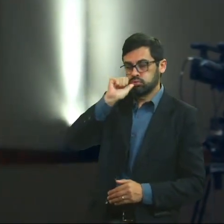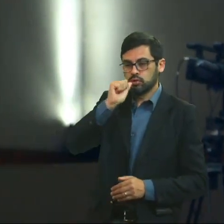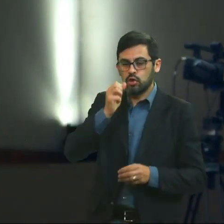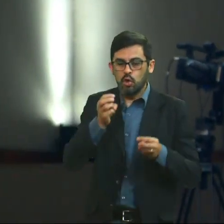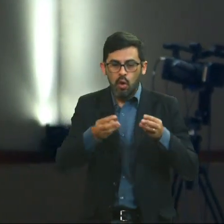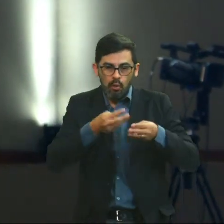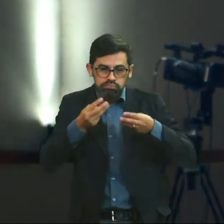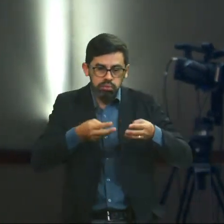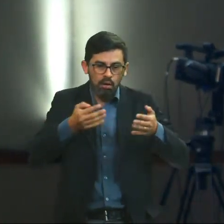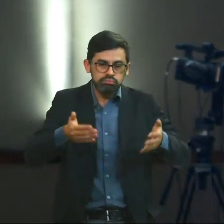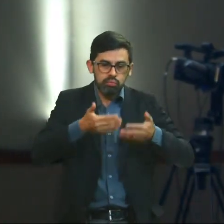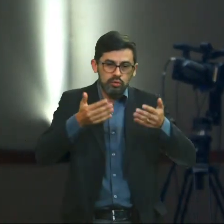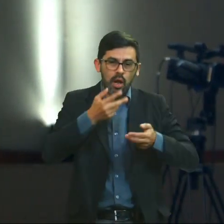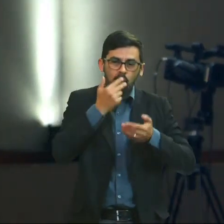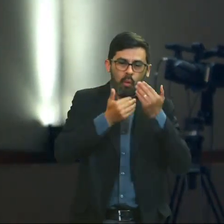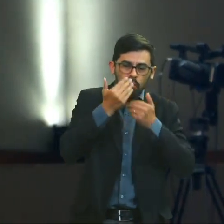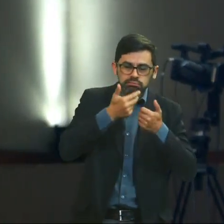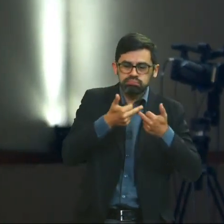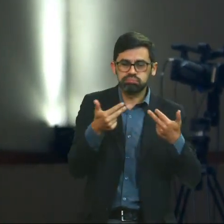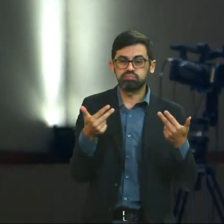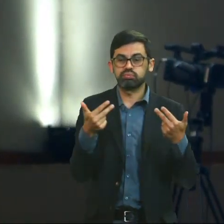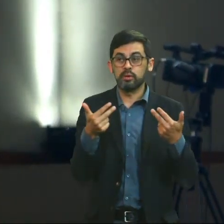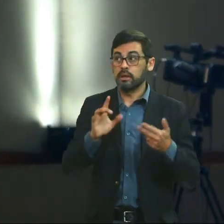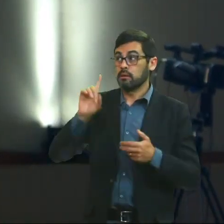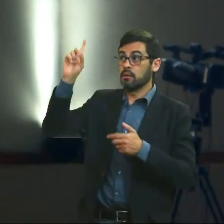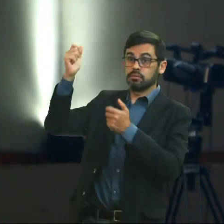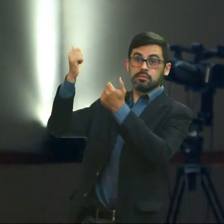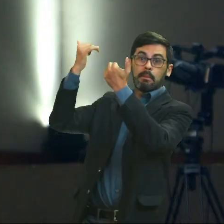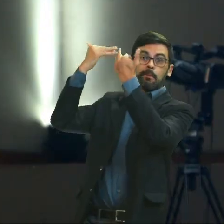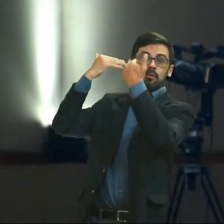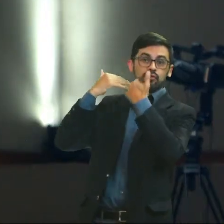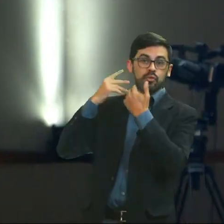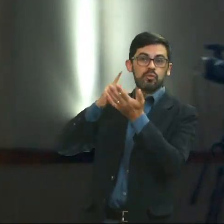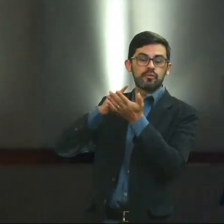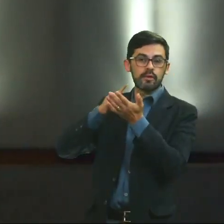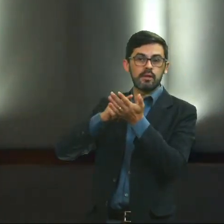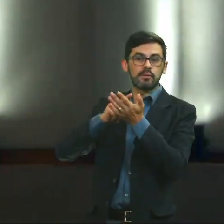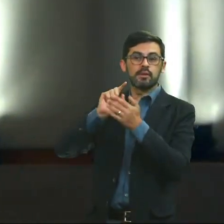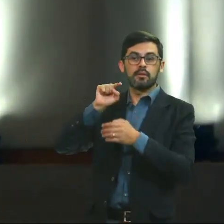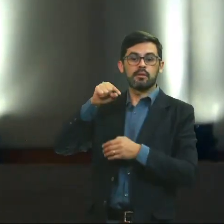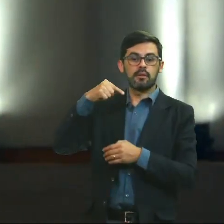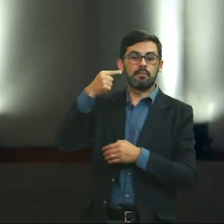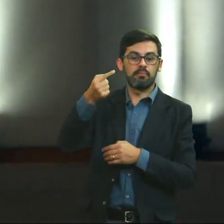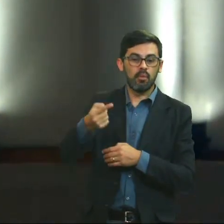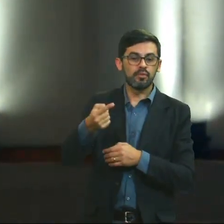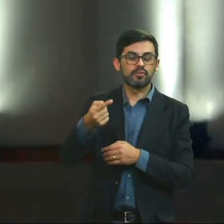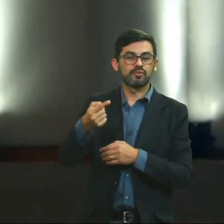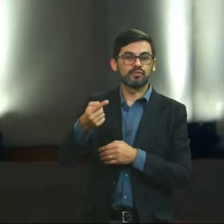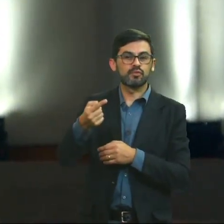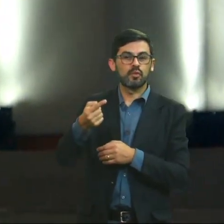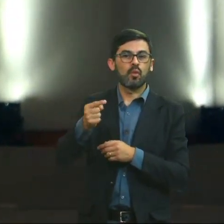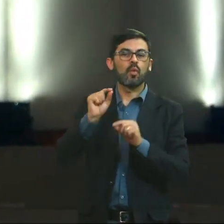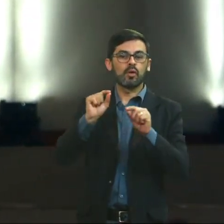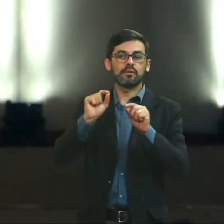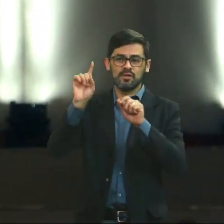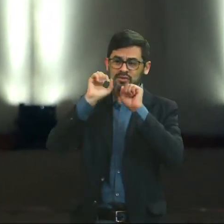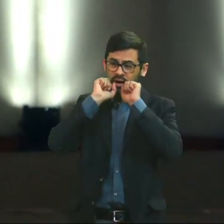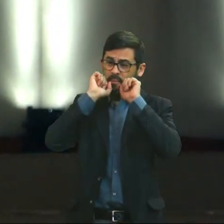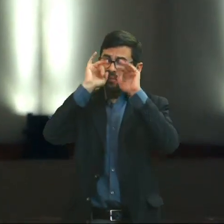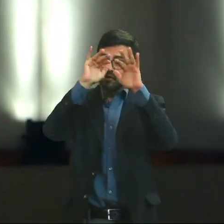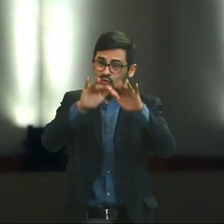verdura. E o que acontece? Deus os abençoa. Logo que em seguida, Deus não apenas os